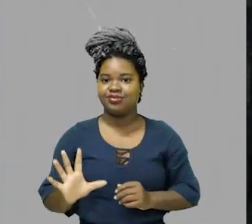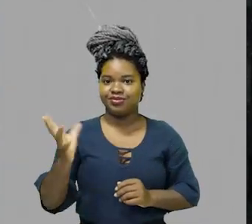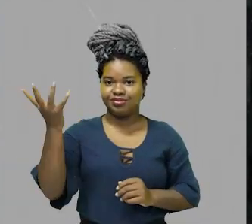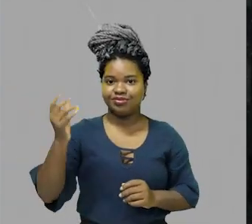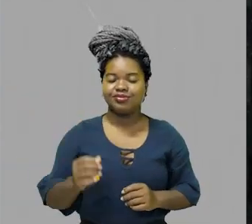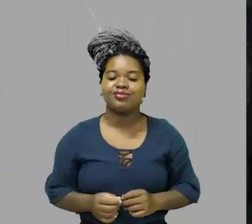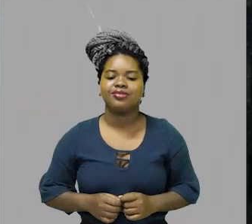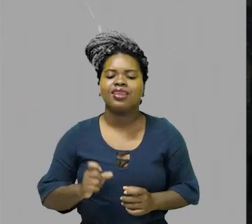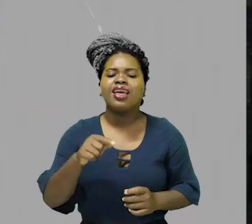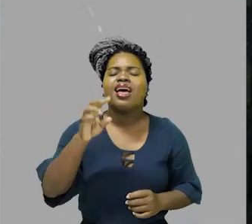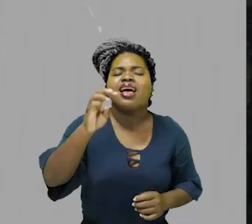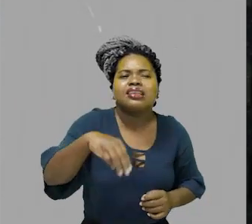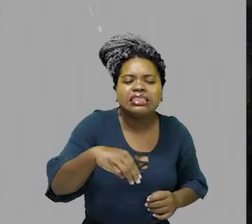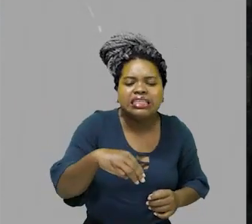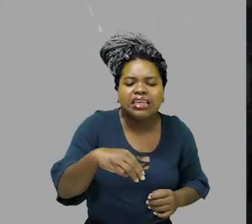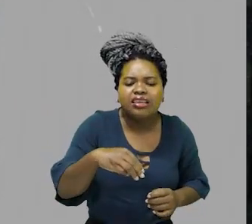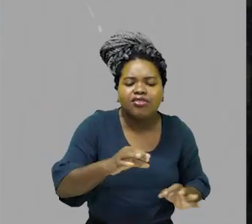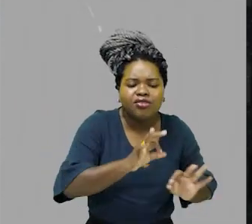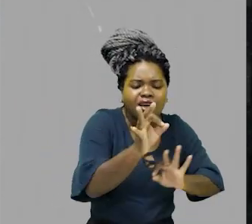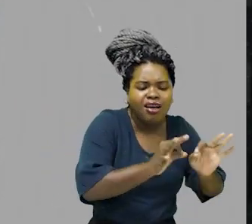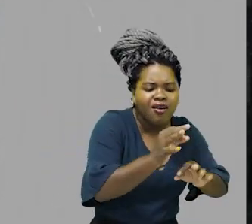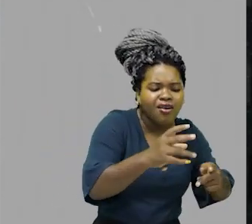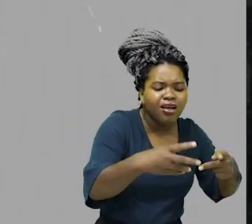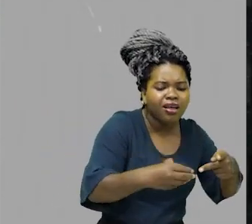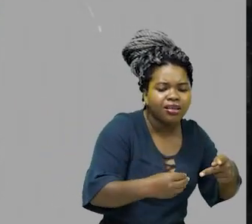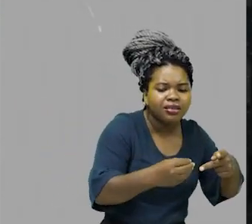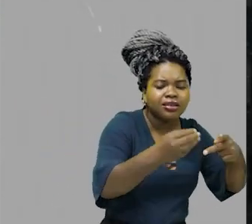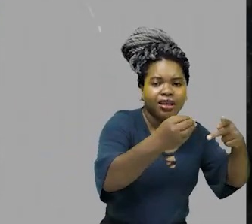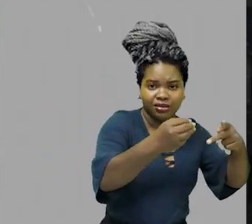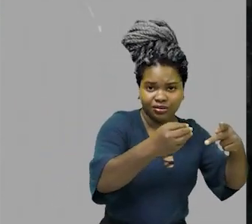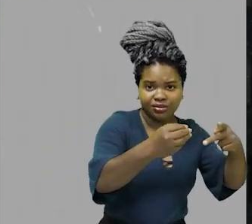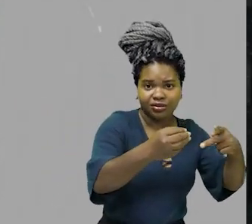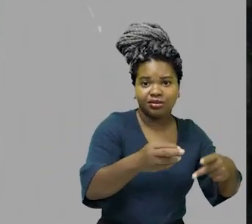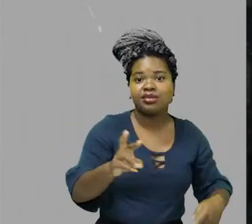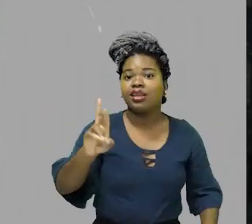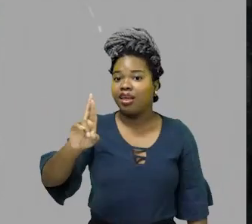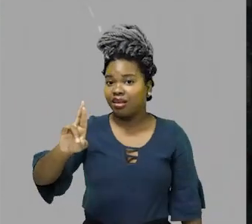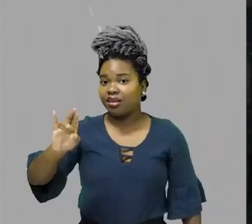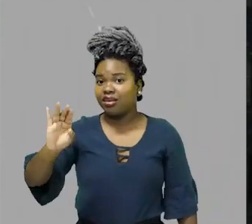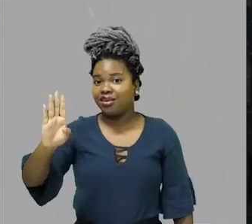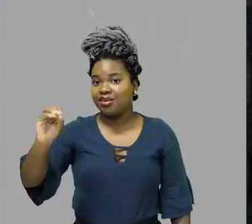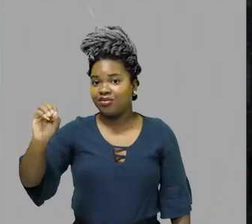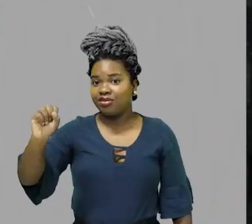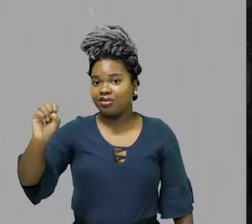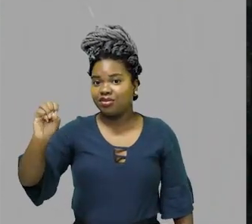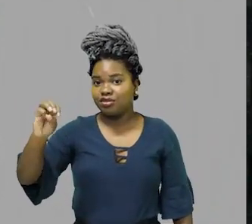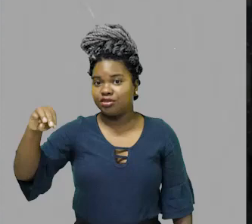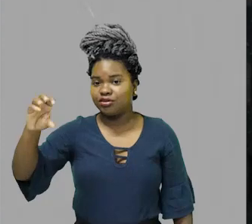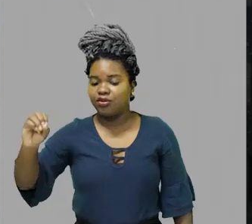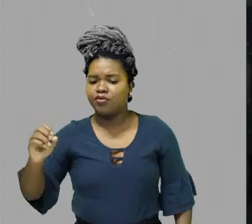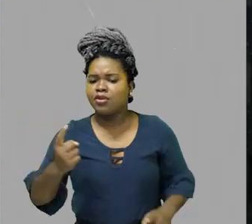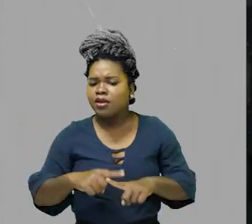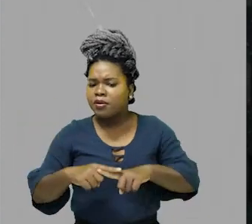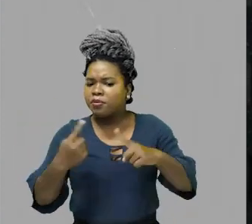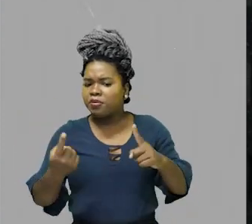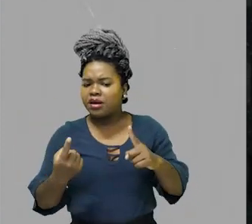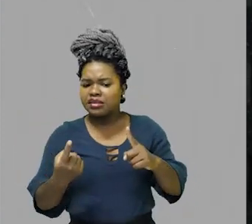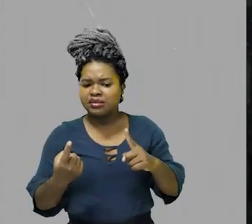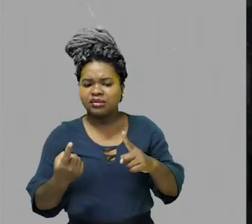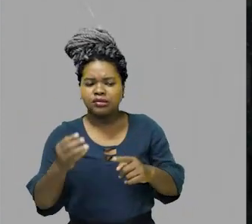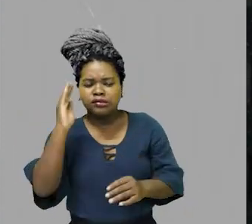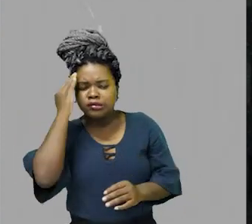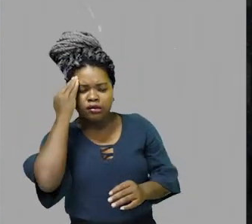Quem é que vai fabricar essa proteína? É o ribossomo. Só que esse ribossomo, ele não entende a linguagem do DNA.